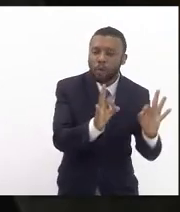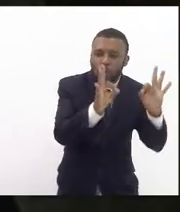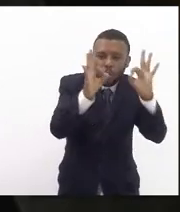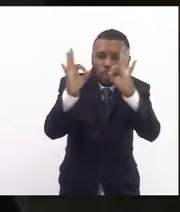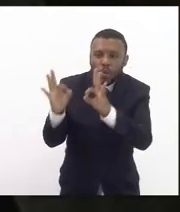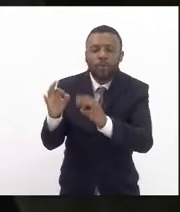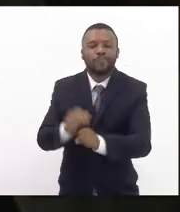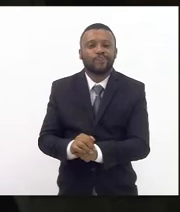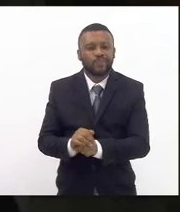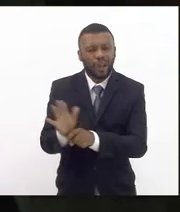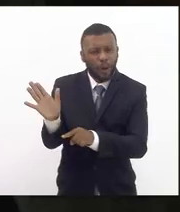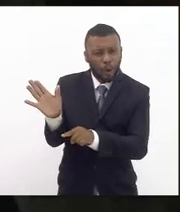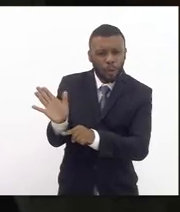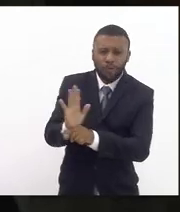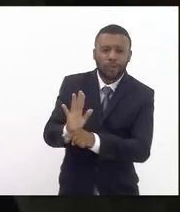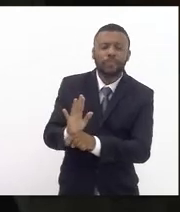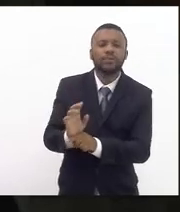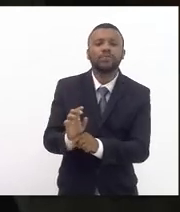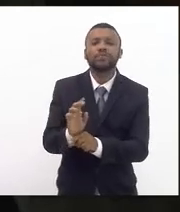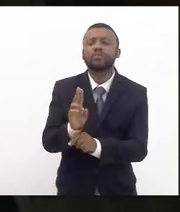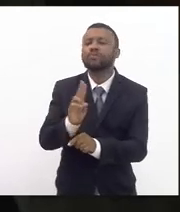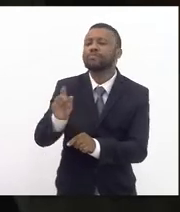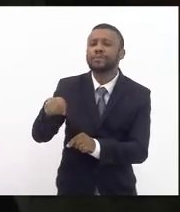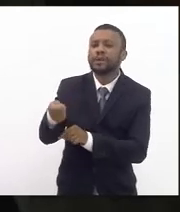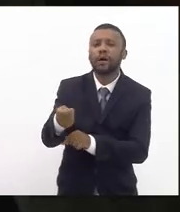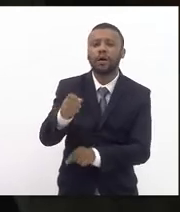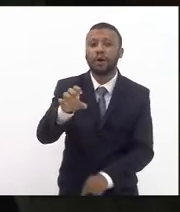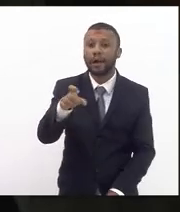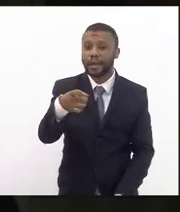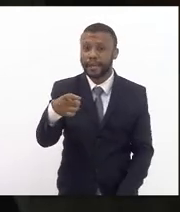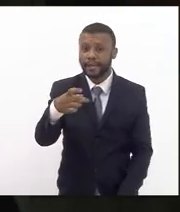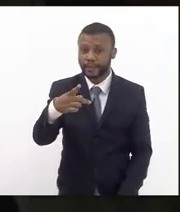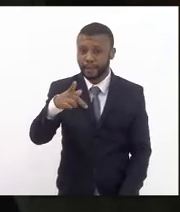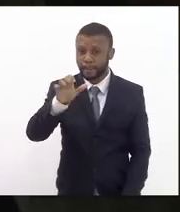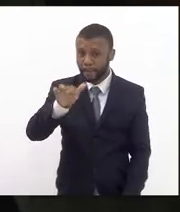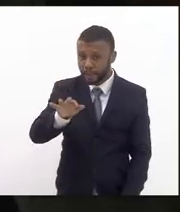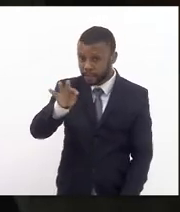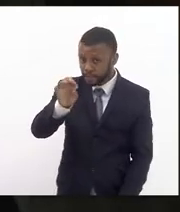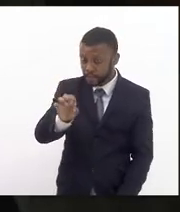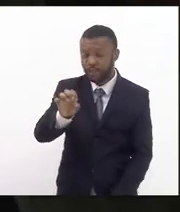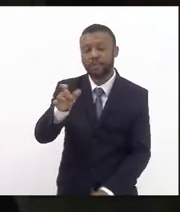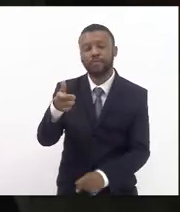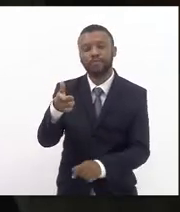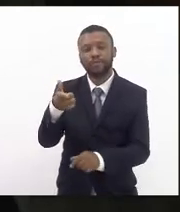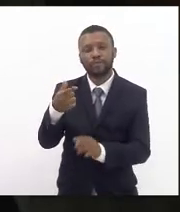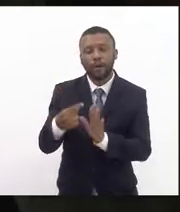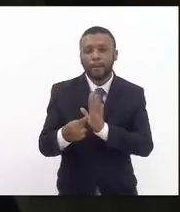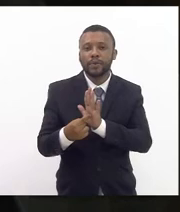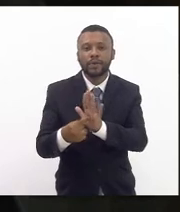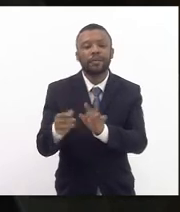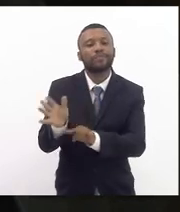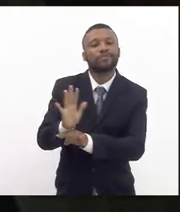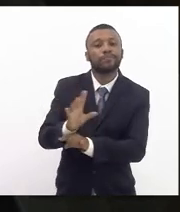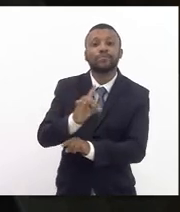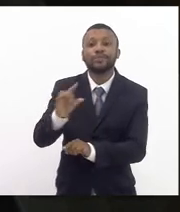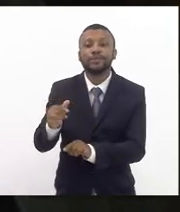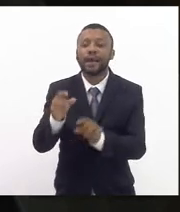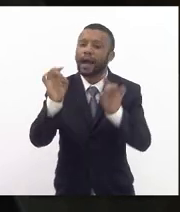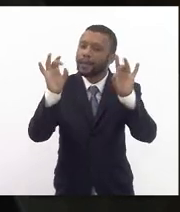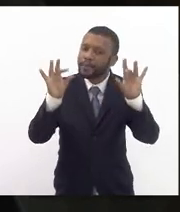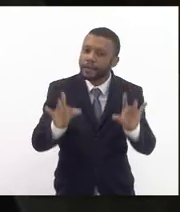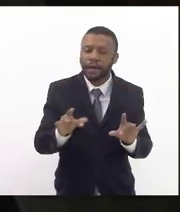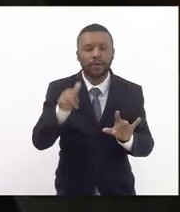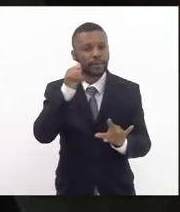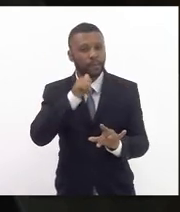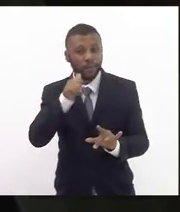Tia Ju, chamado Explante, que é isso. Foi passado no Dia das Mulheres, no dia 8 de março, aqui no